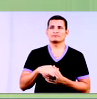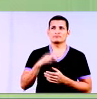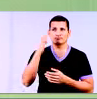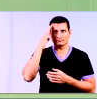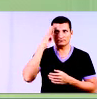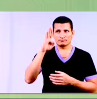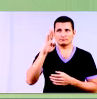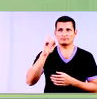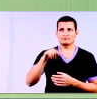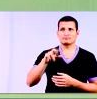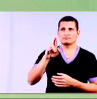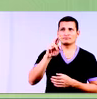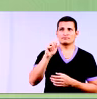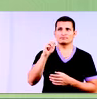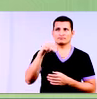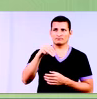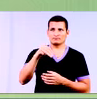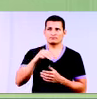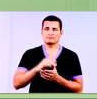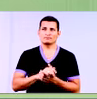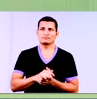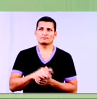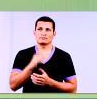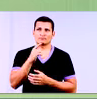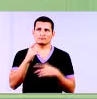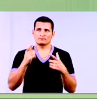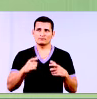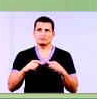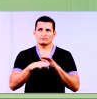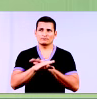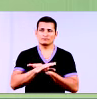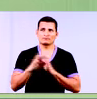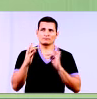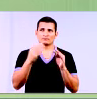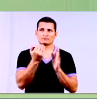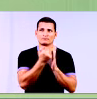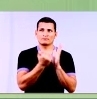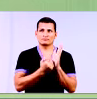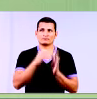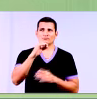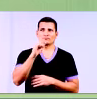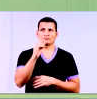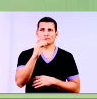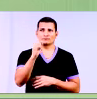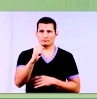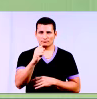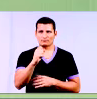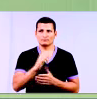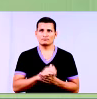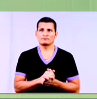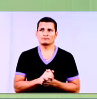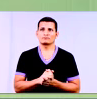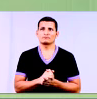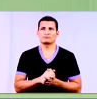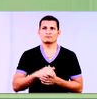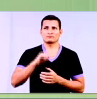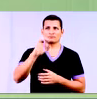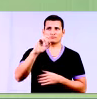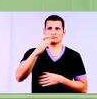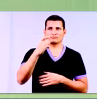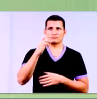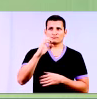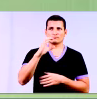RAM, que a gente já chamou, é onde deve estar todos os programas e dados que estão em execução. A gente repetiu isso aqui durante a